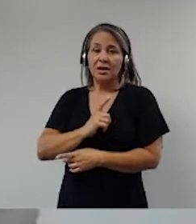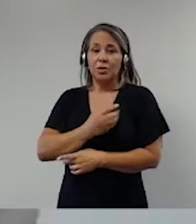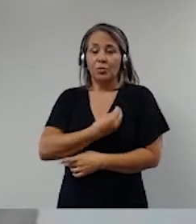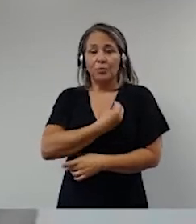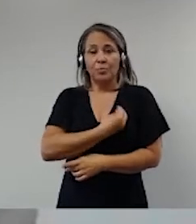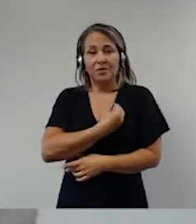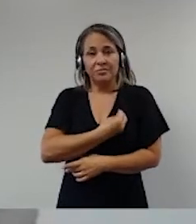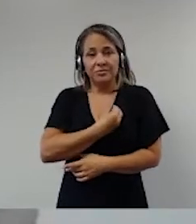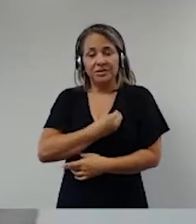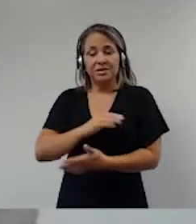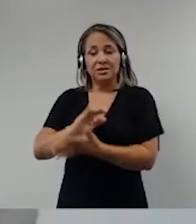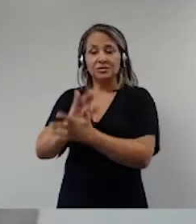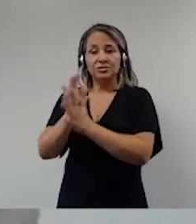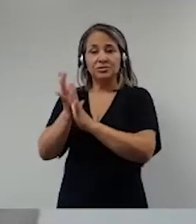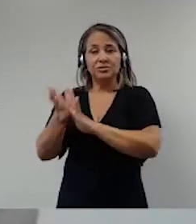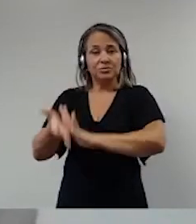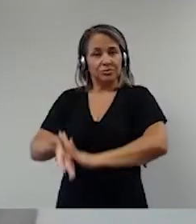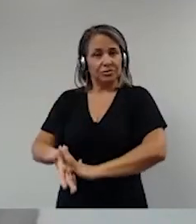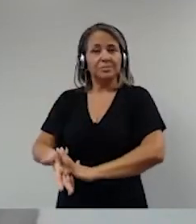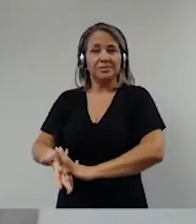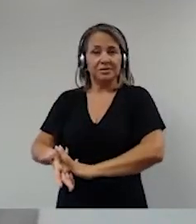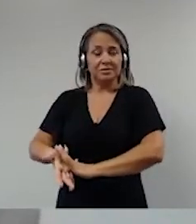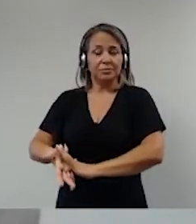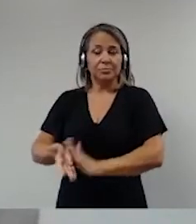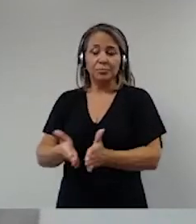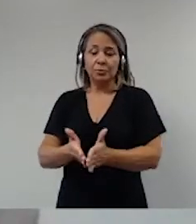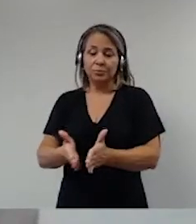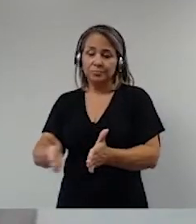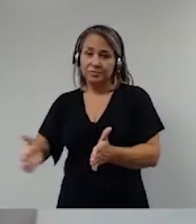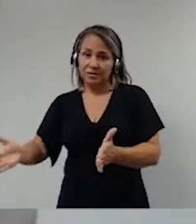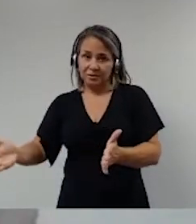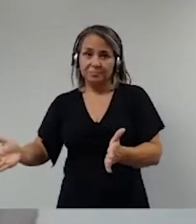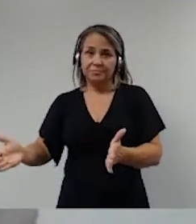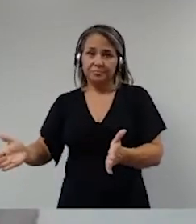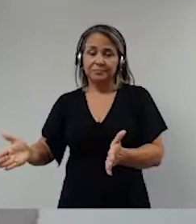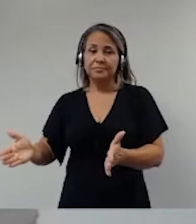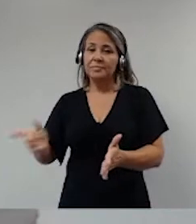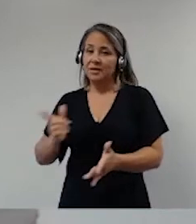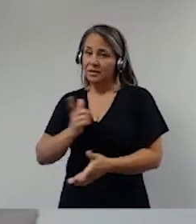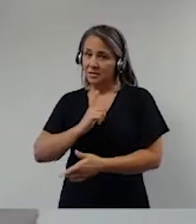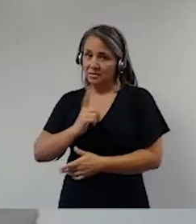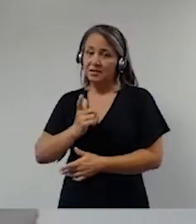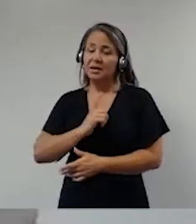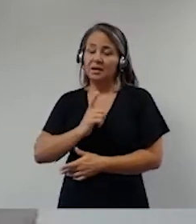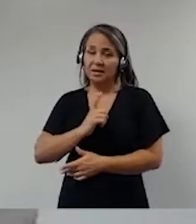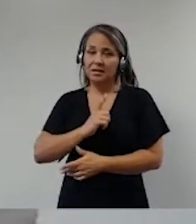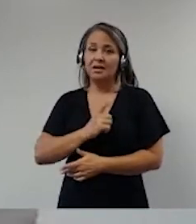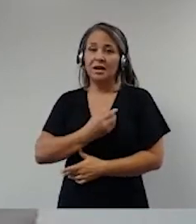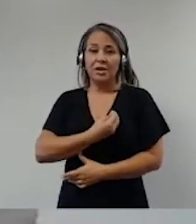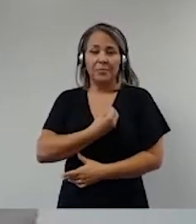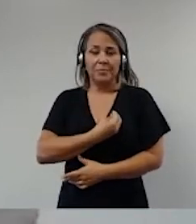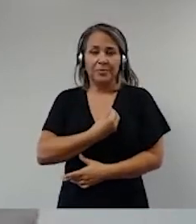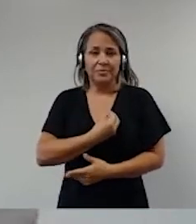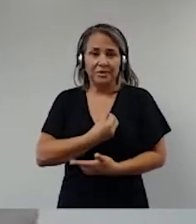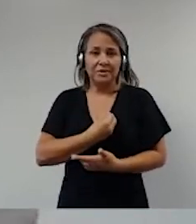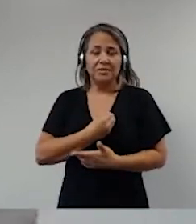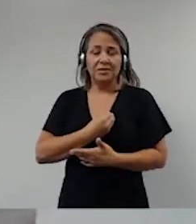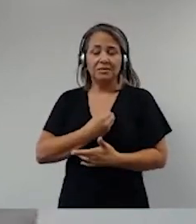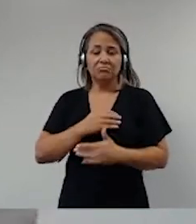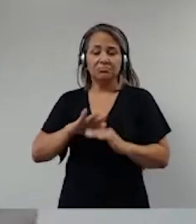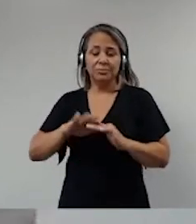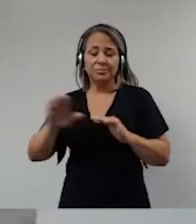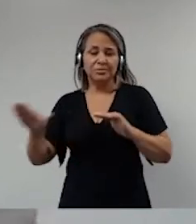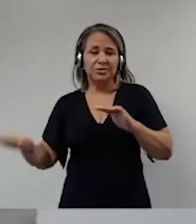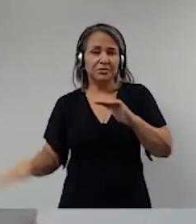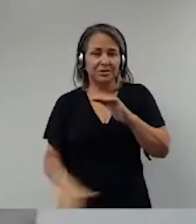situação de discriminação durável, que estão em uma situação de desvantagem que